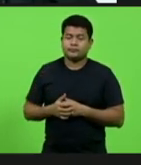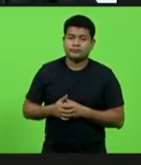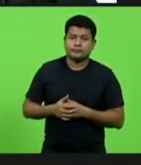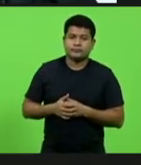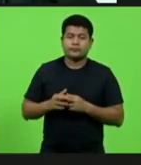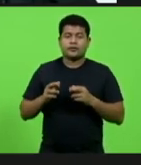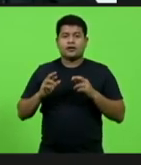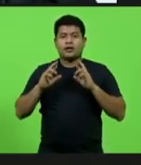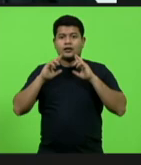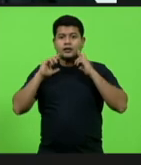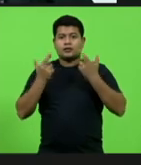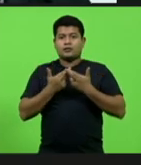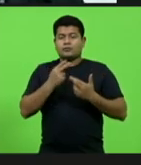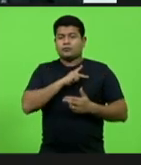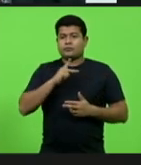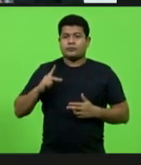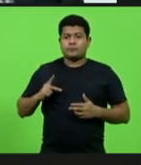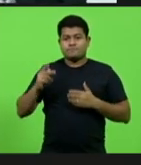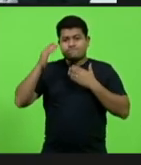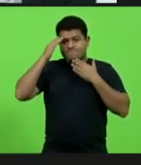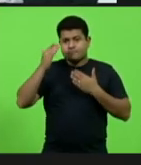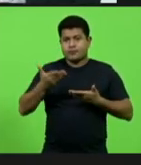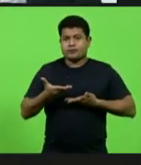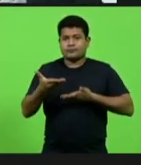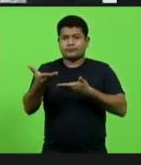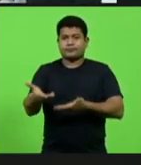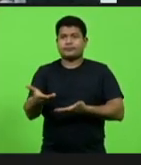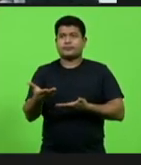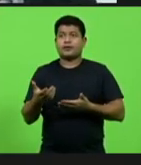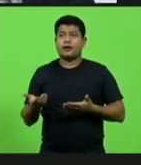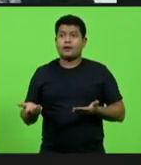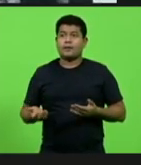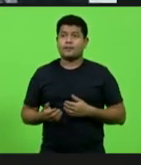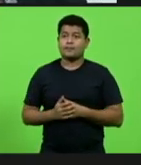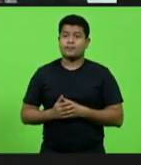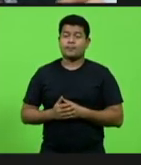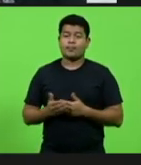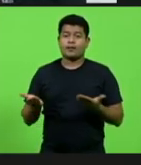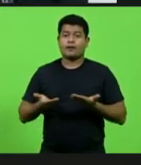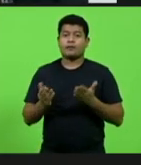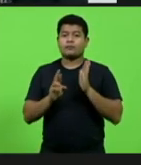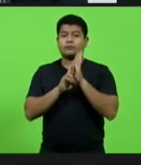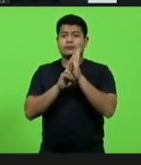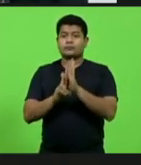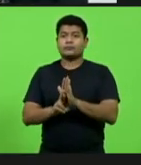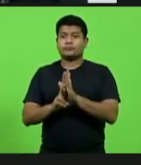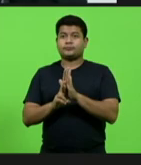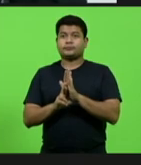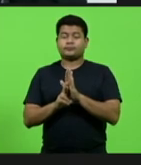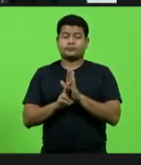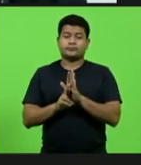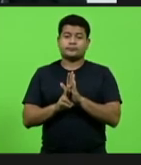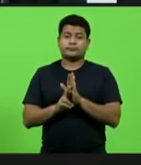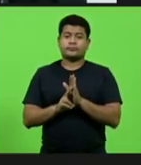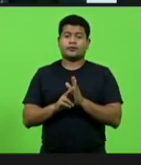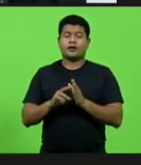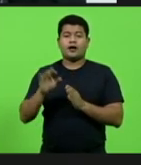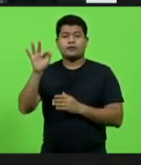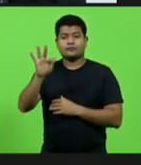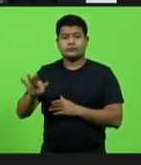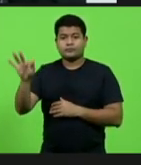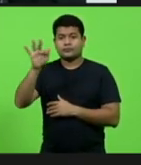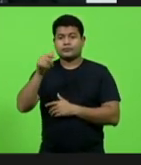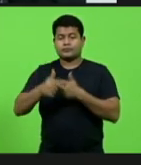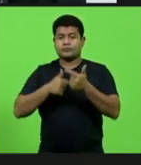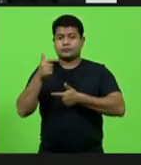Obrigado pelo convite. Bom, em nome, ou falando como representante da Federação dos Trabalhadores